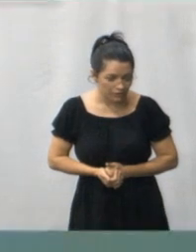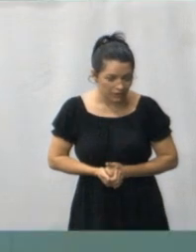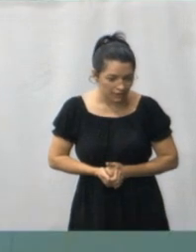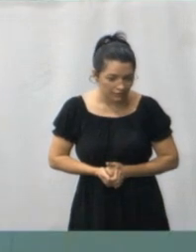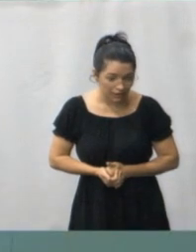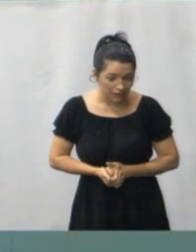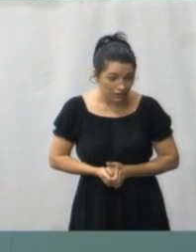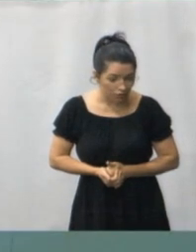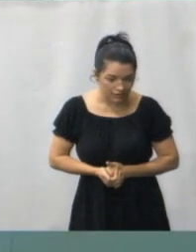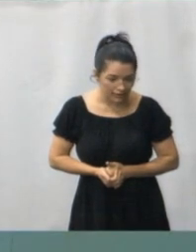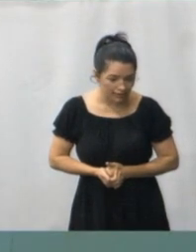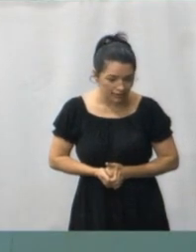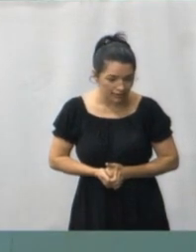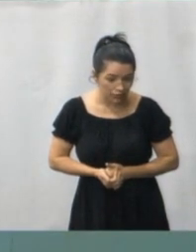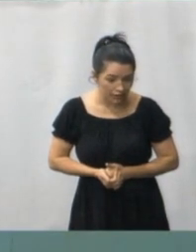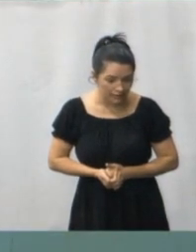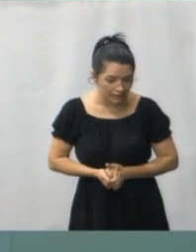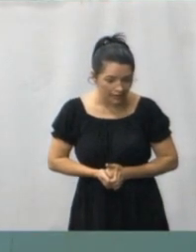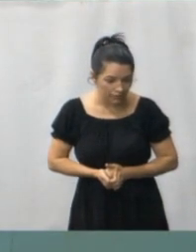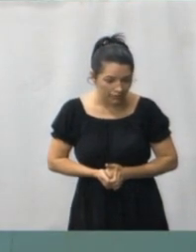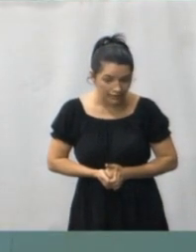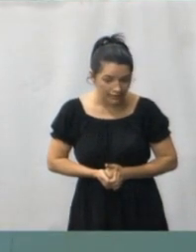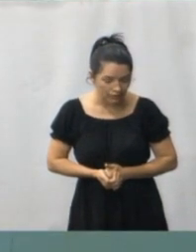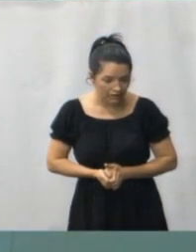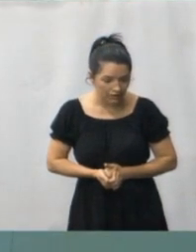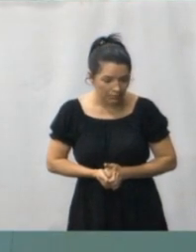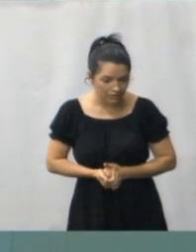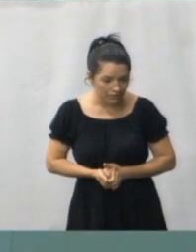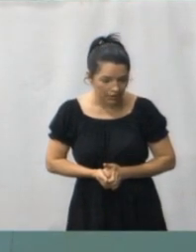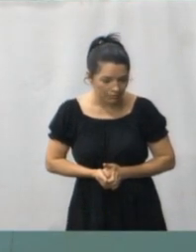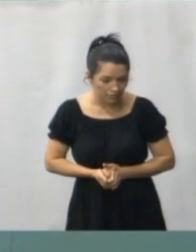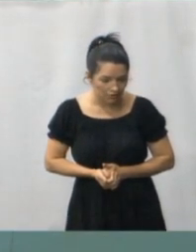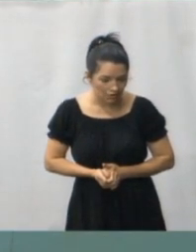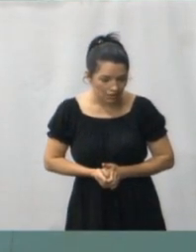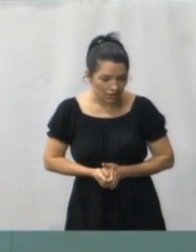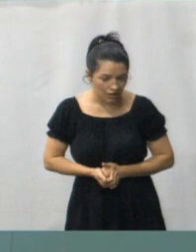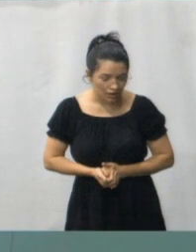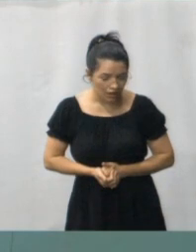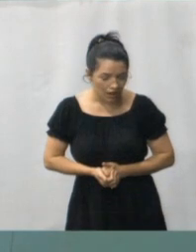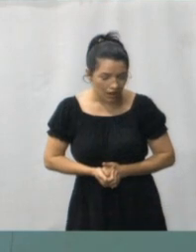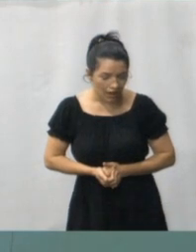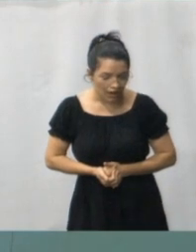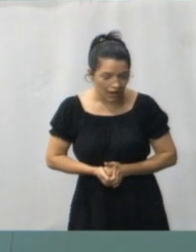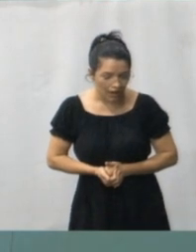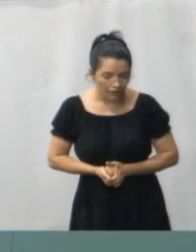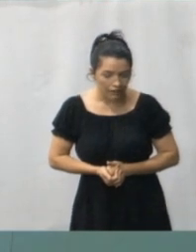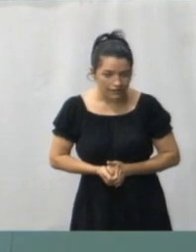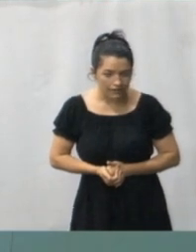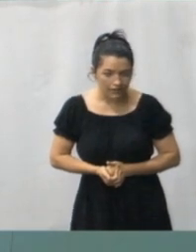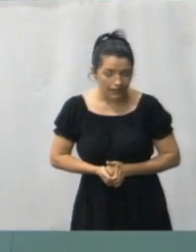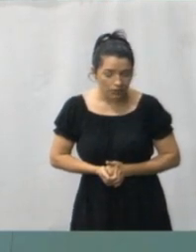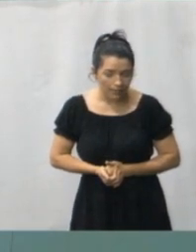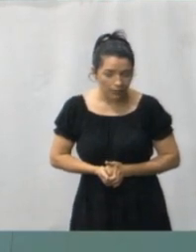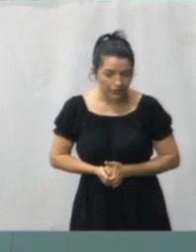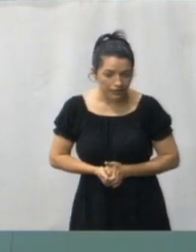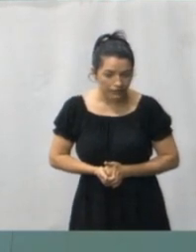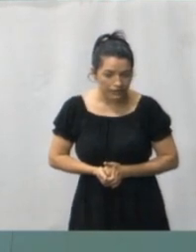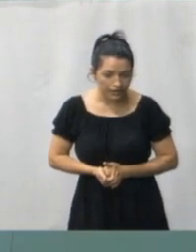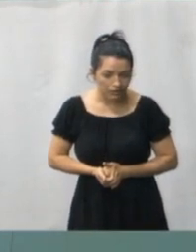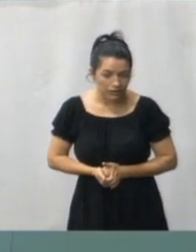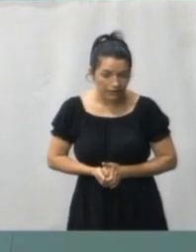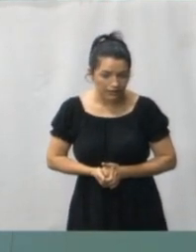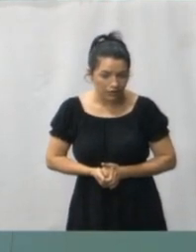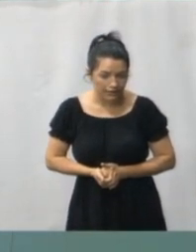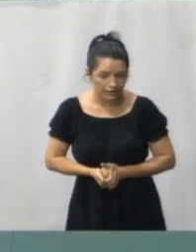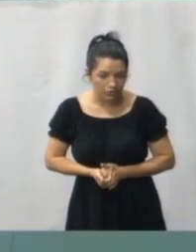Senhor presidente, nobres edis, assistentes das redes sociais, assistentes da galeria, com muito prazer,